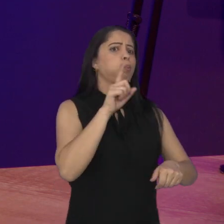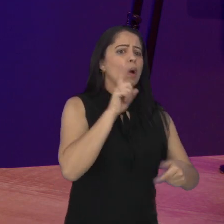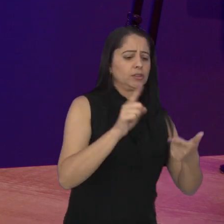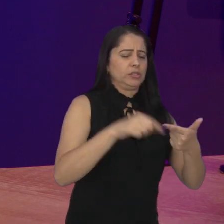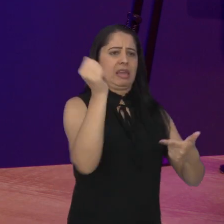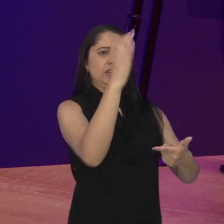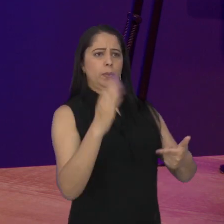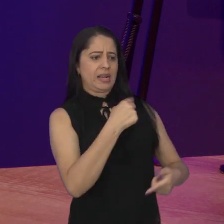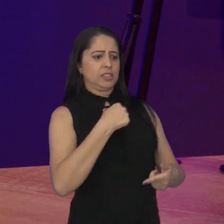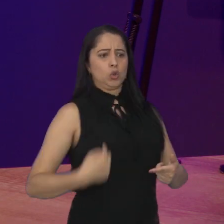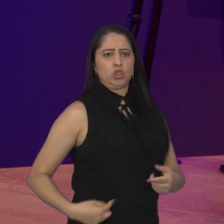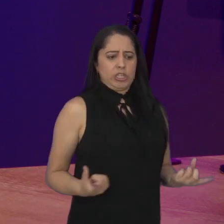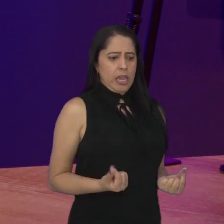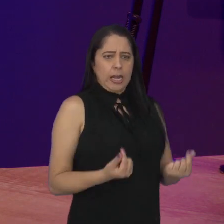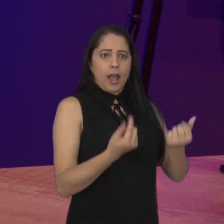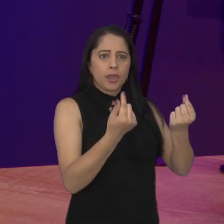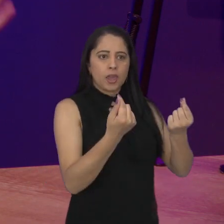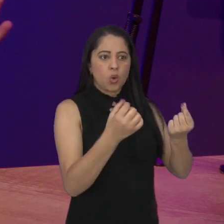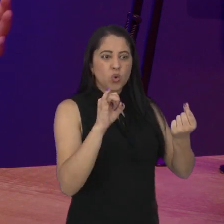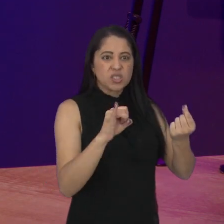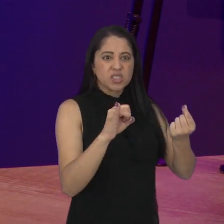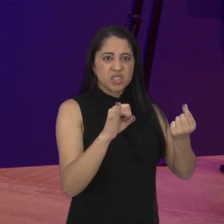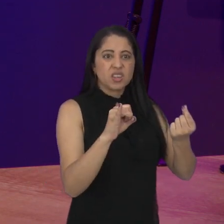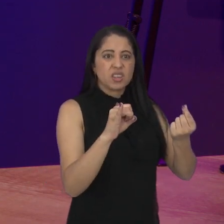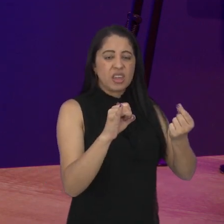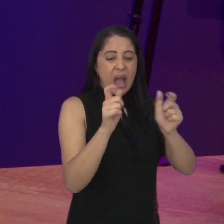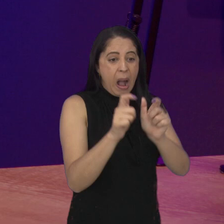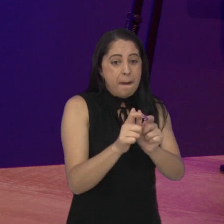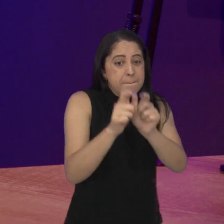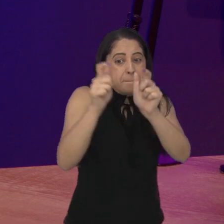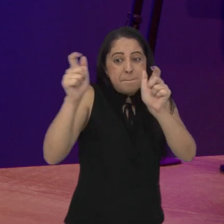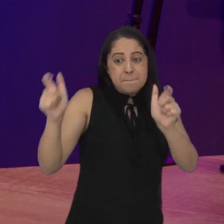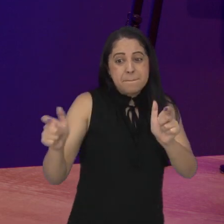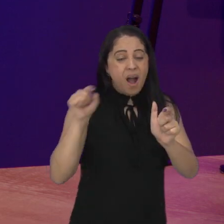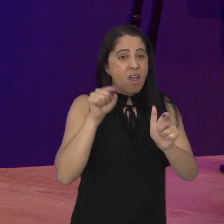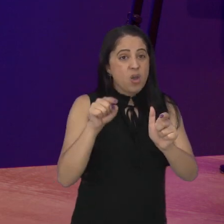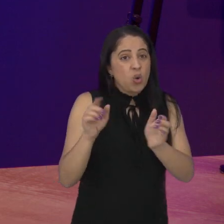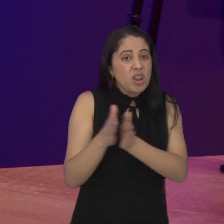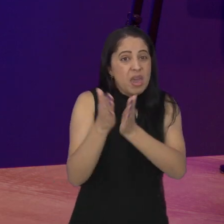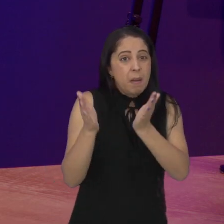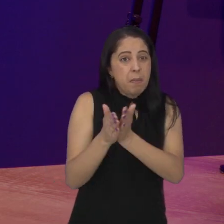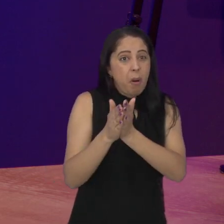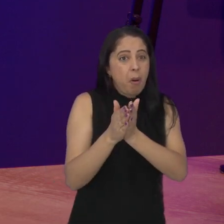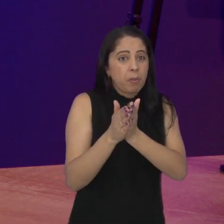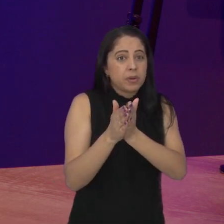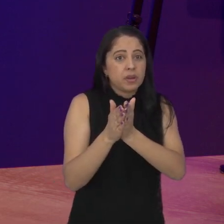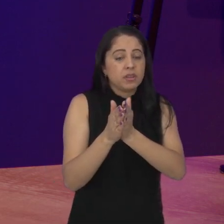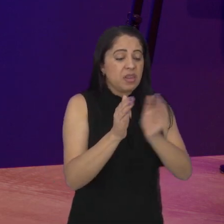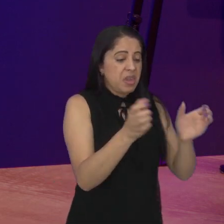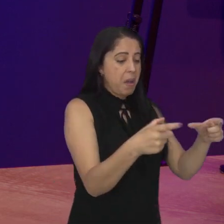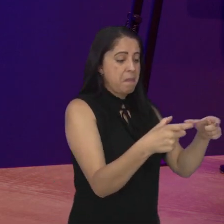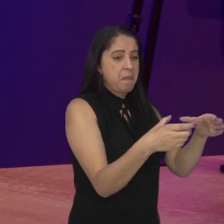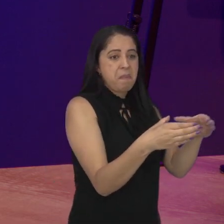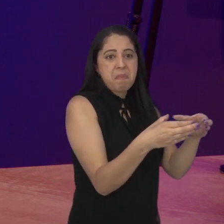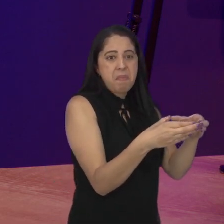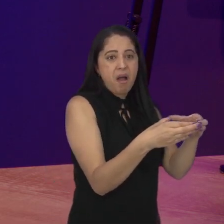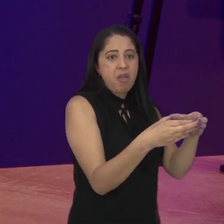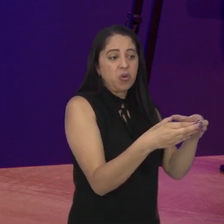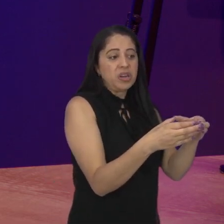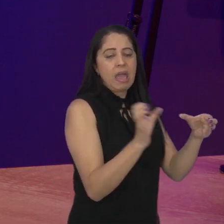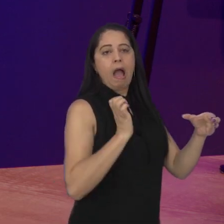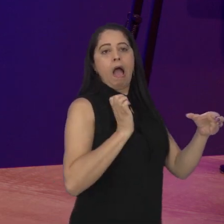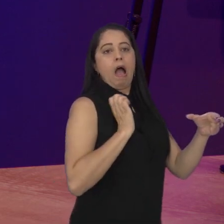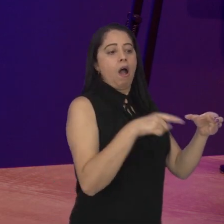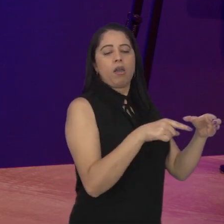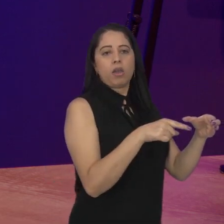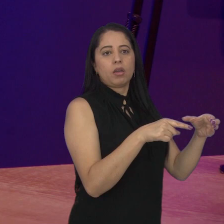não adianta nada se os Estados Unidos, se o Brasil, se a China tem muito dinheiro. Se todo esse dinheiro está concentrado com uma parcela super